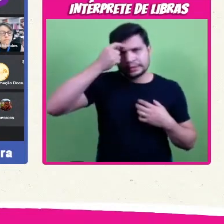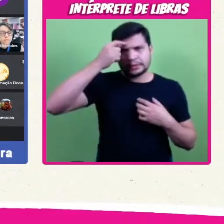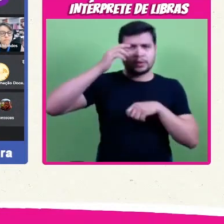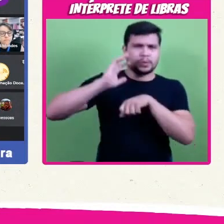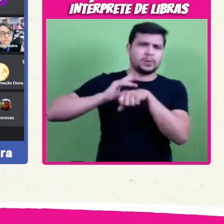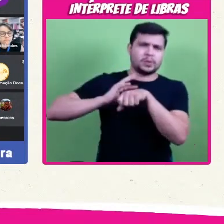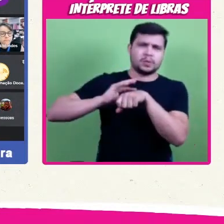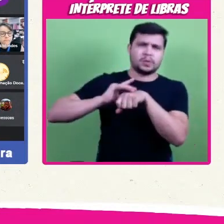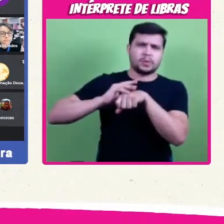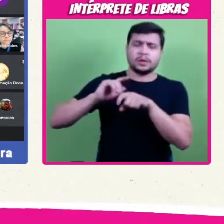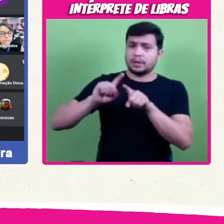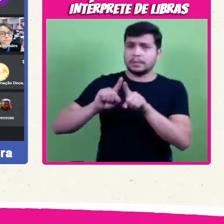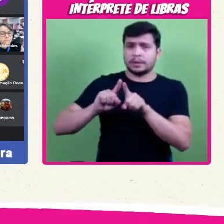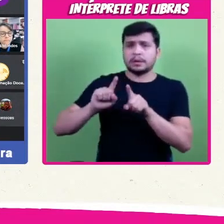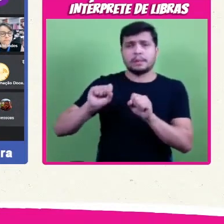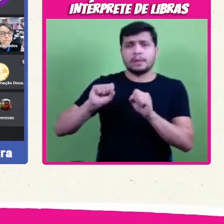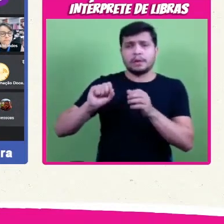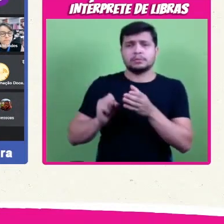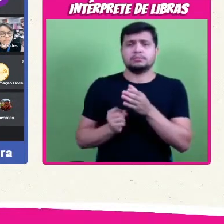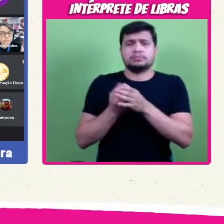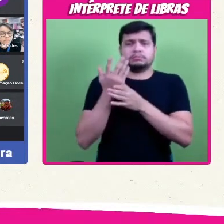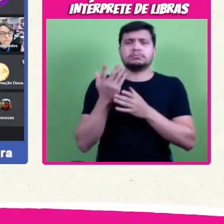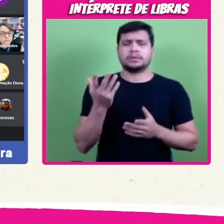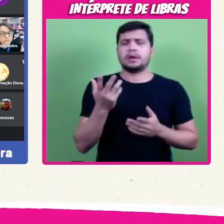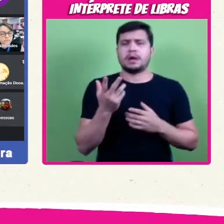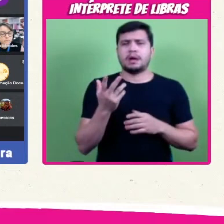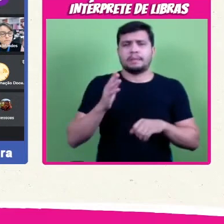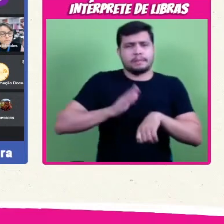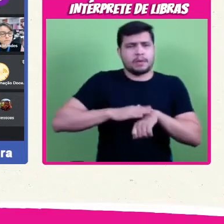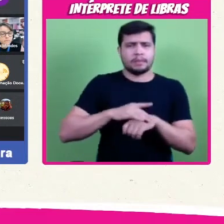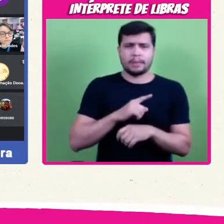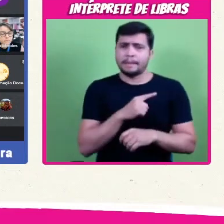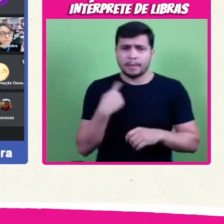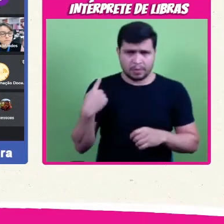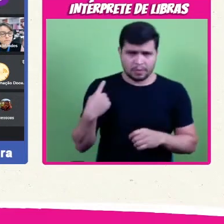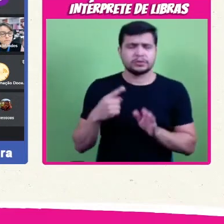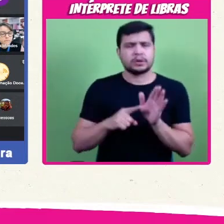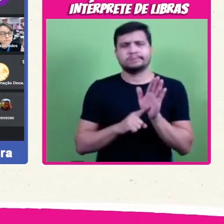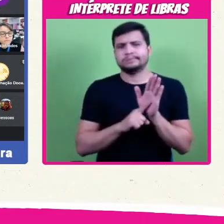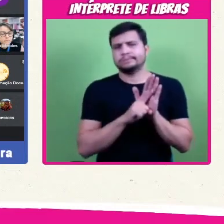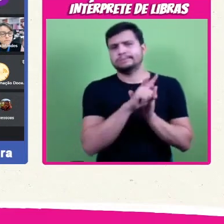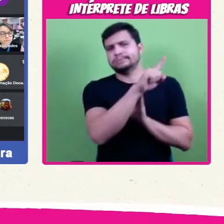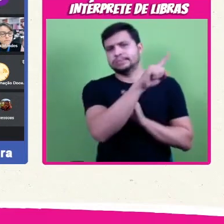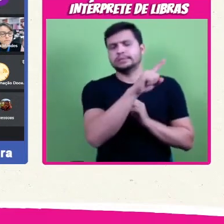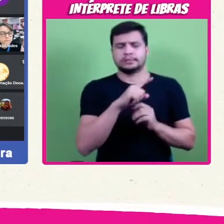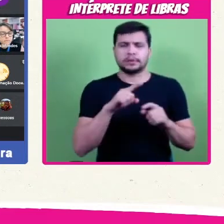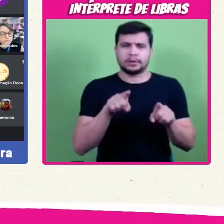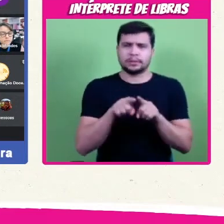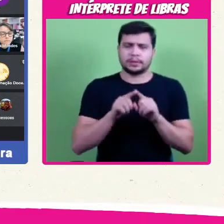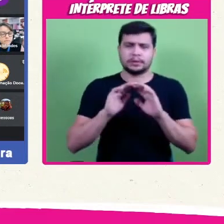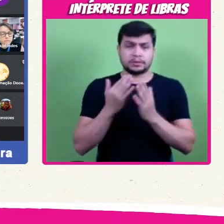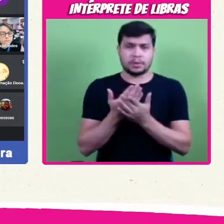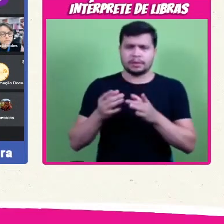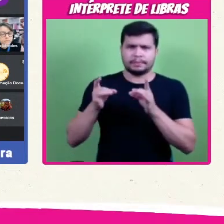que pode acarretar? Índices de suicídio, ideação suicida, abandono da escola, que o filme trata muito disso,